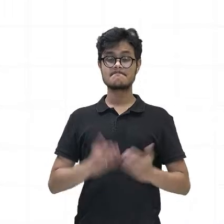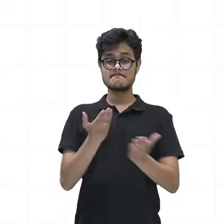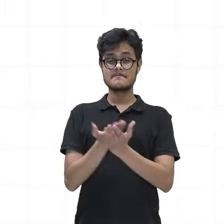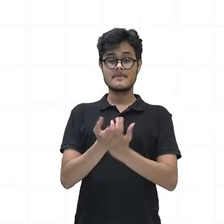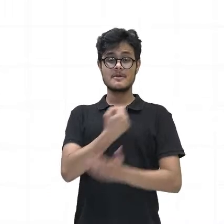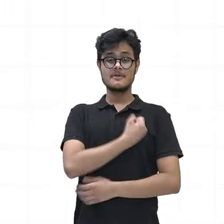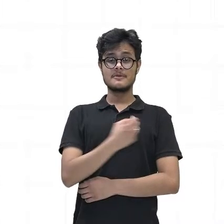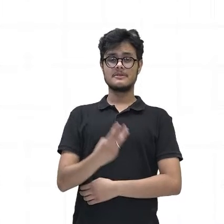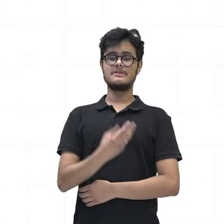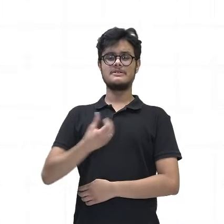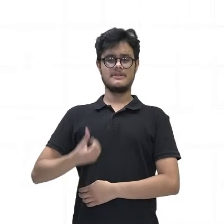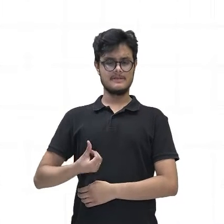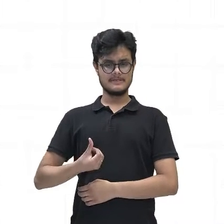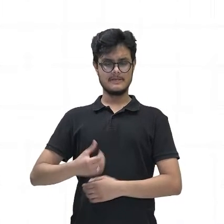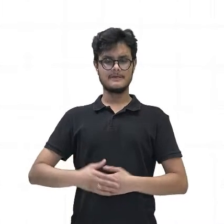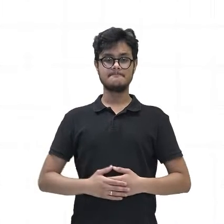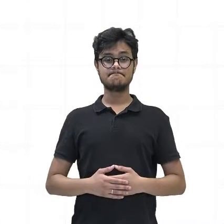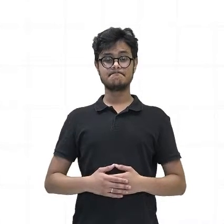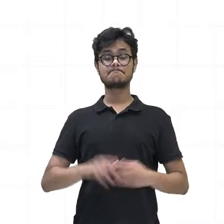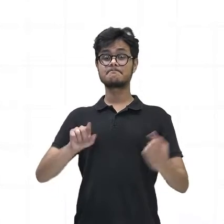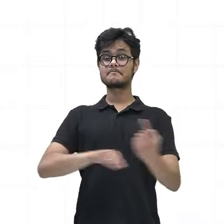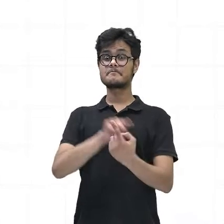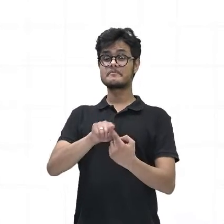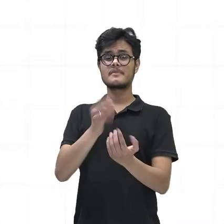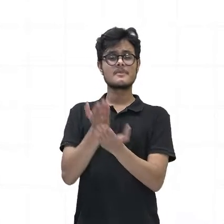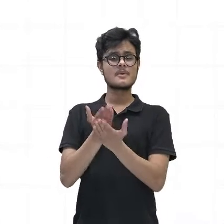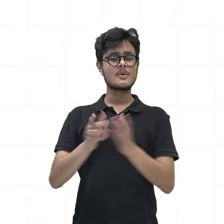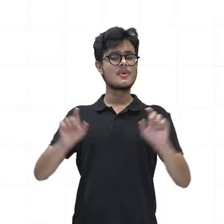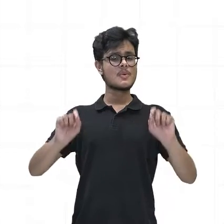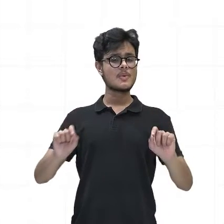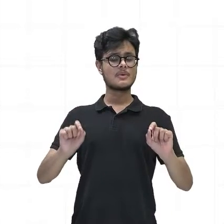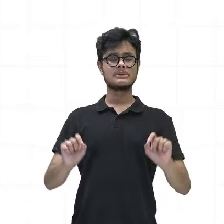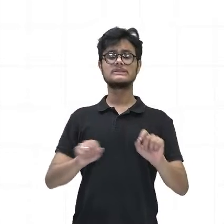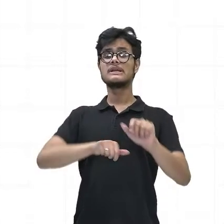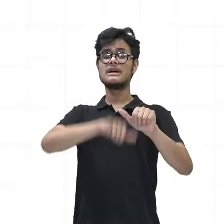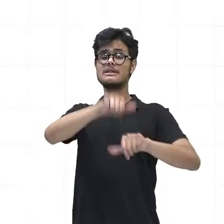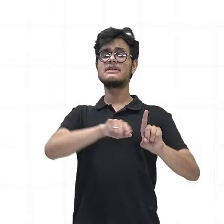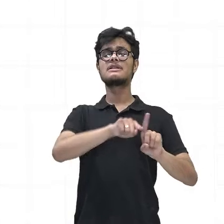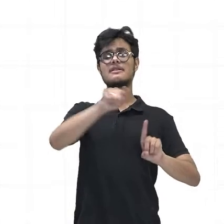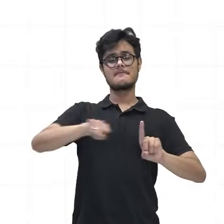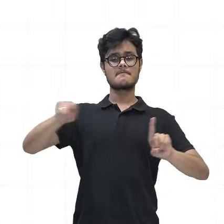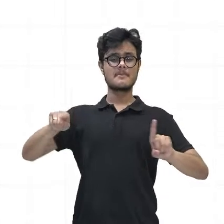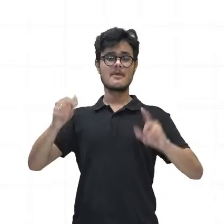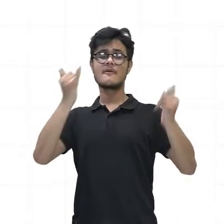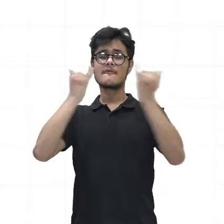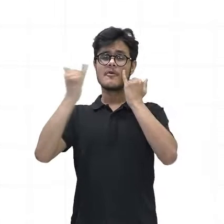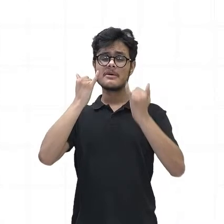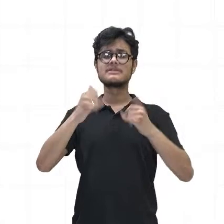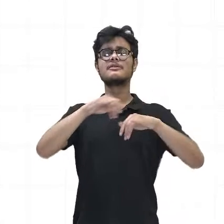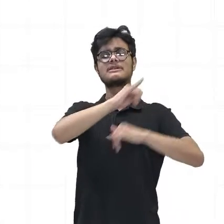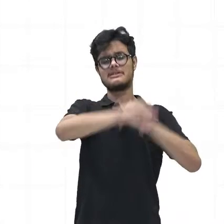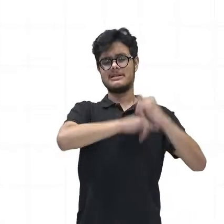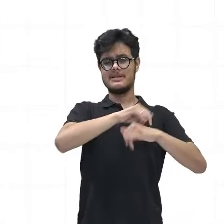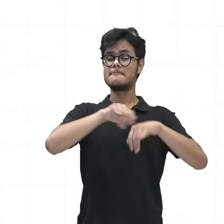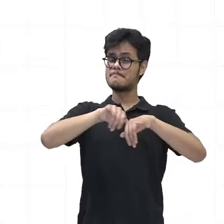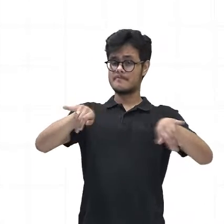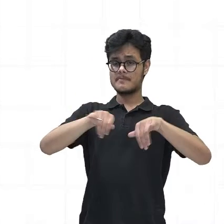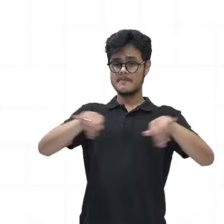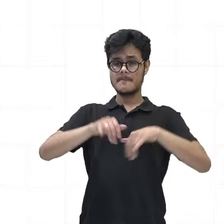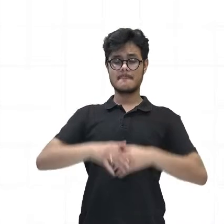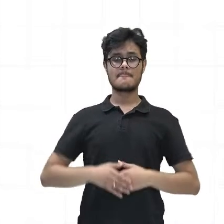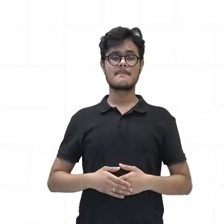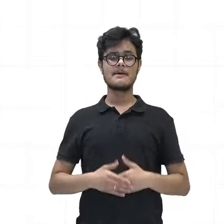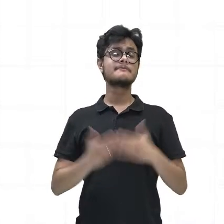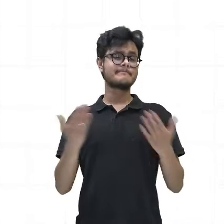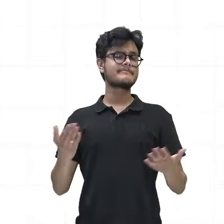Aula de número 36, o objeto de conhecimento, análise de gráfico divulgados pela mídia, elementos que